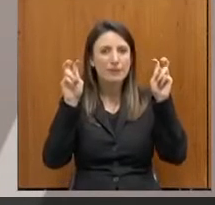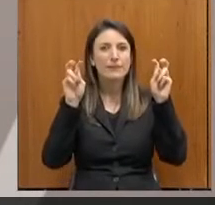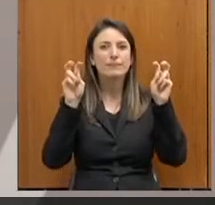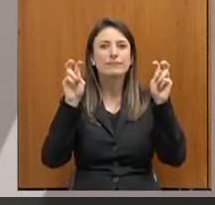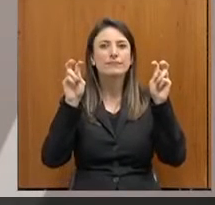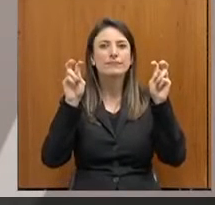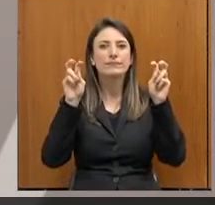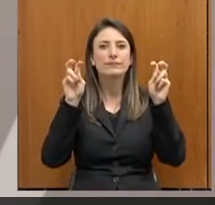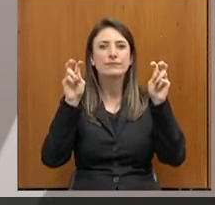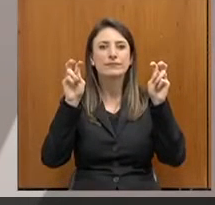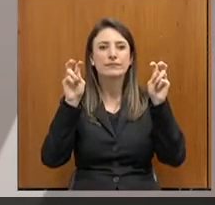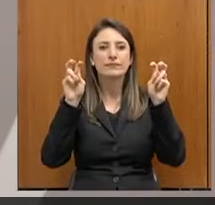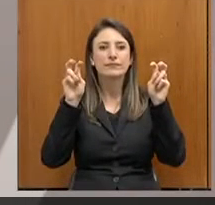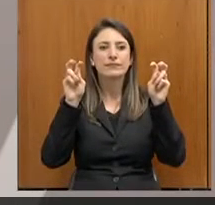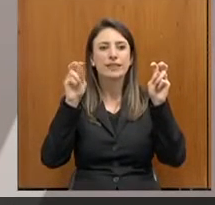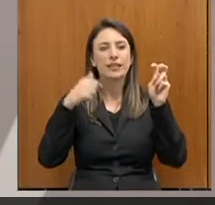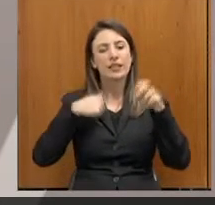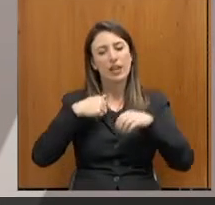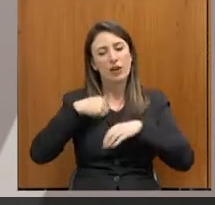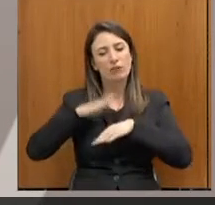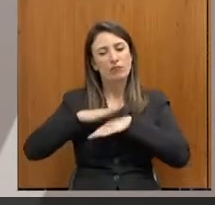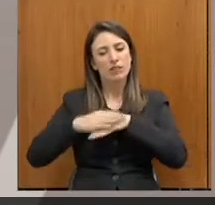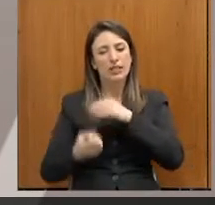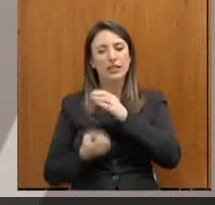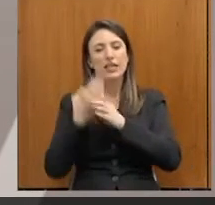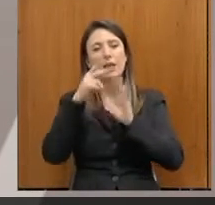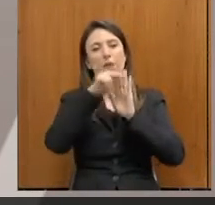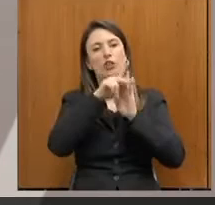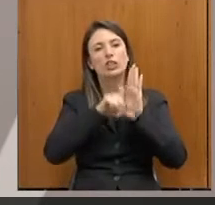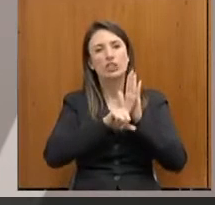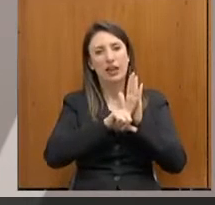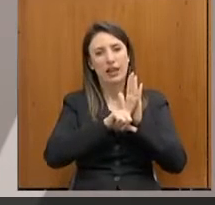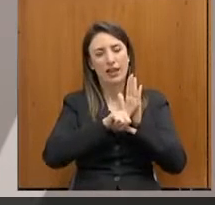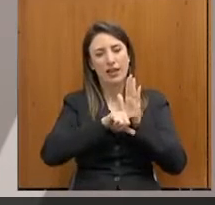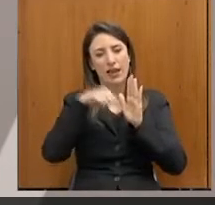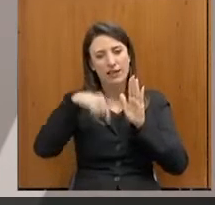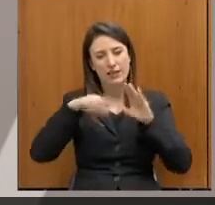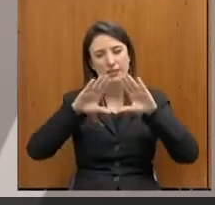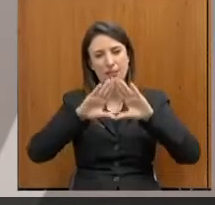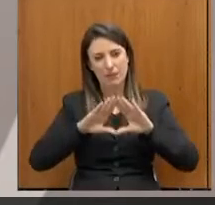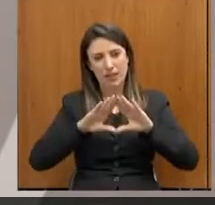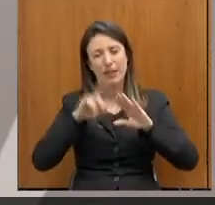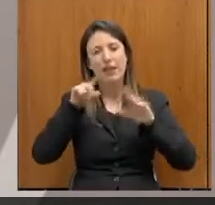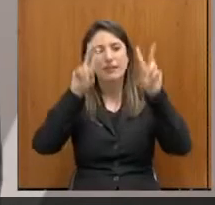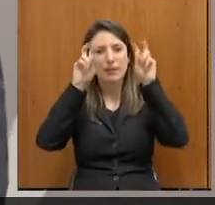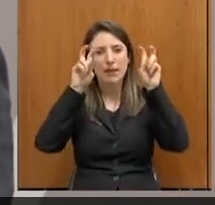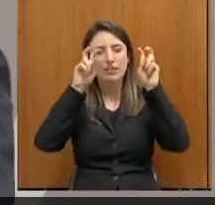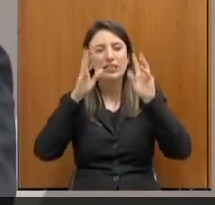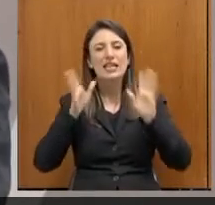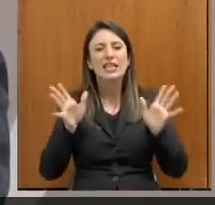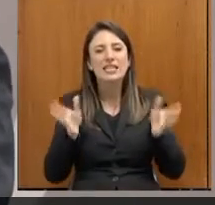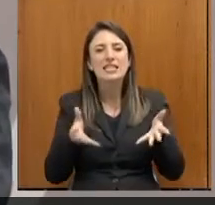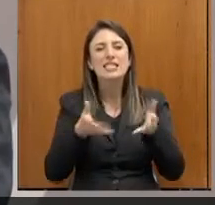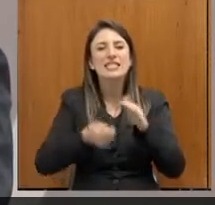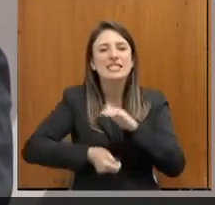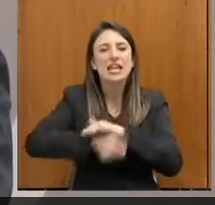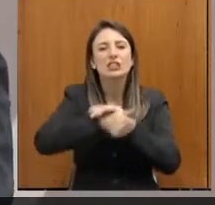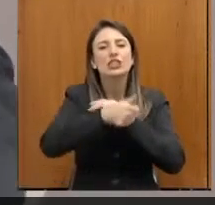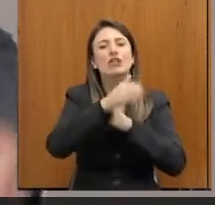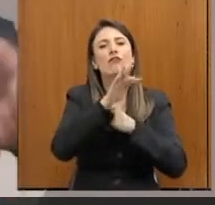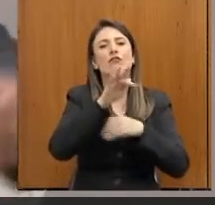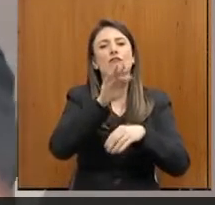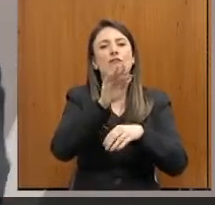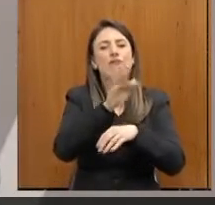da qual eu fui autor de um projeto de lei aqui nessa casa que a temática do incentivo fiscal eu